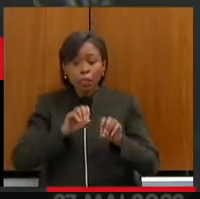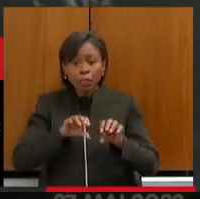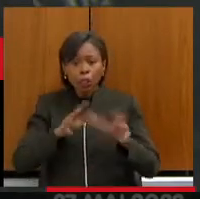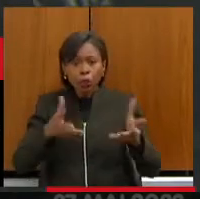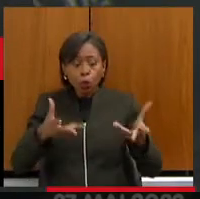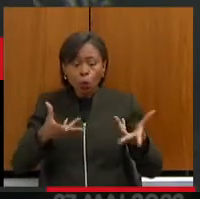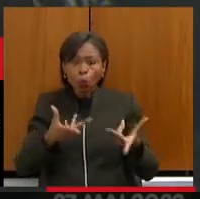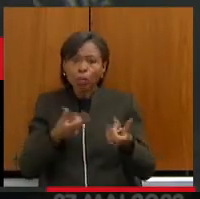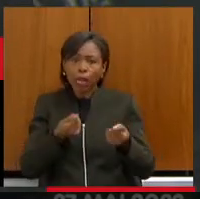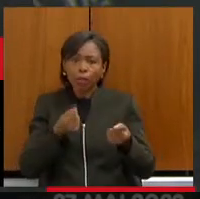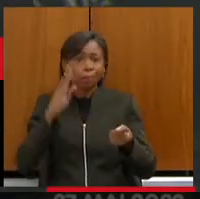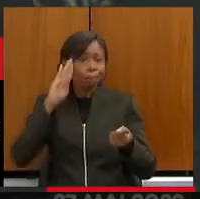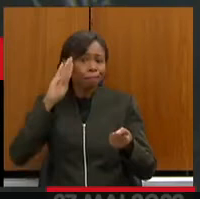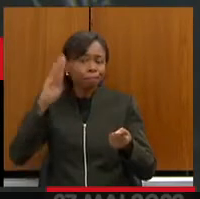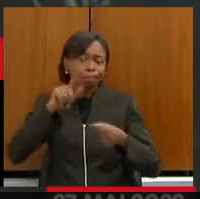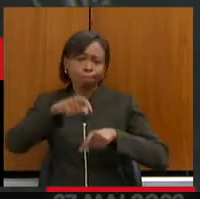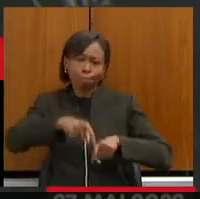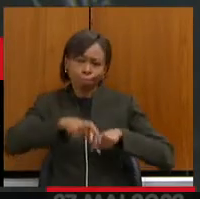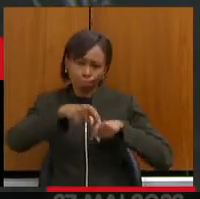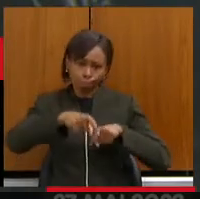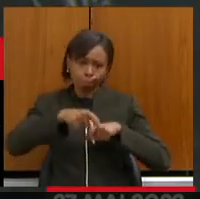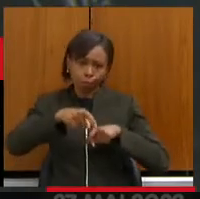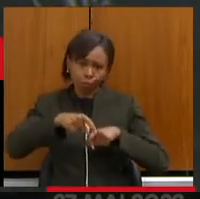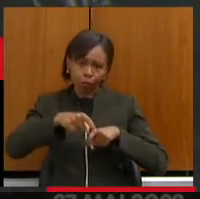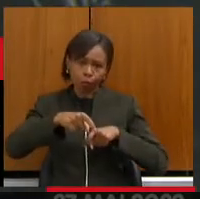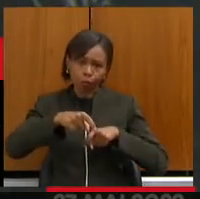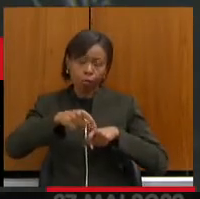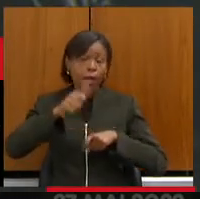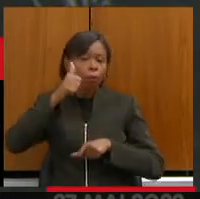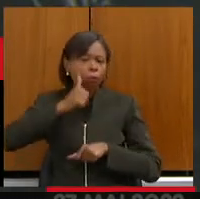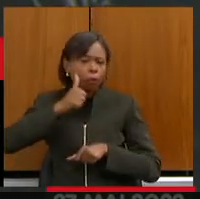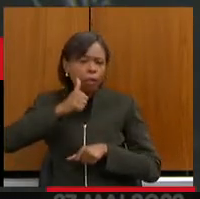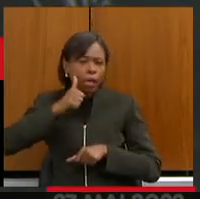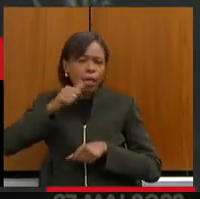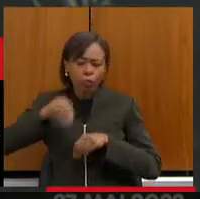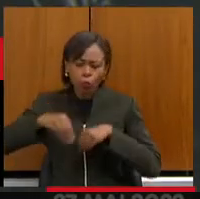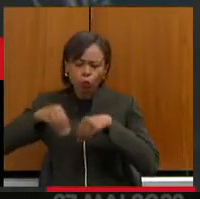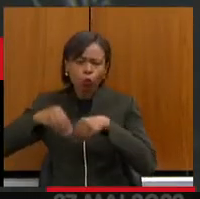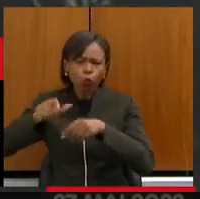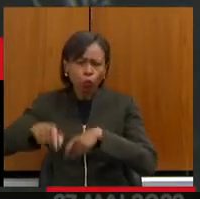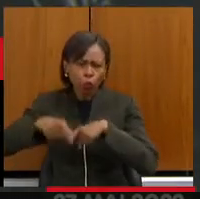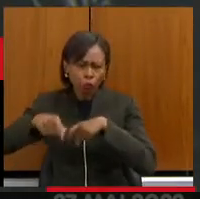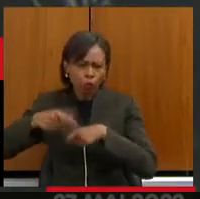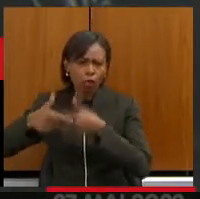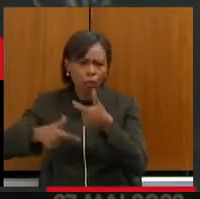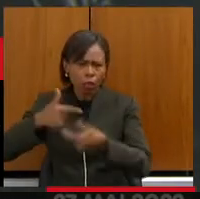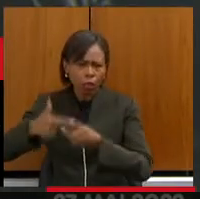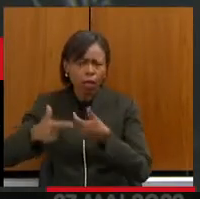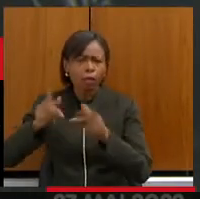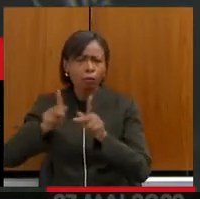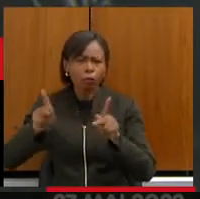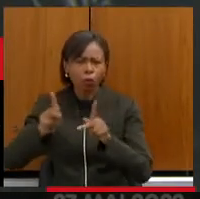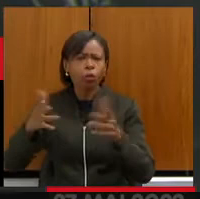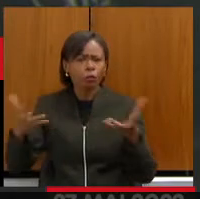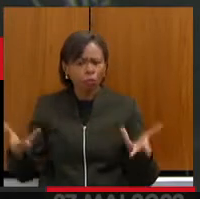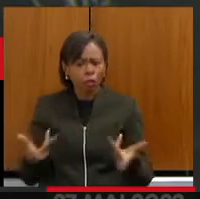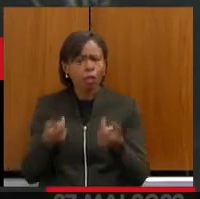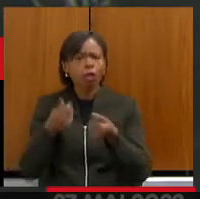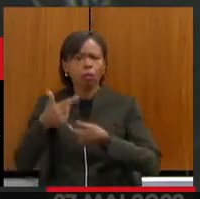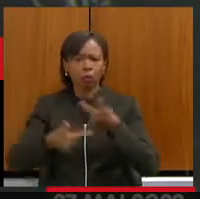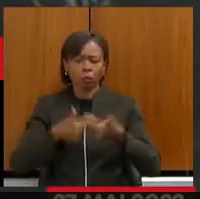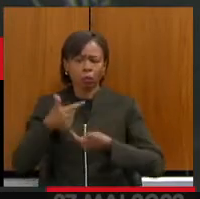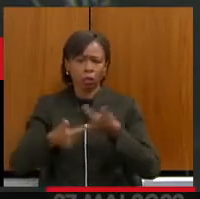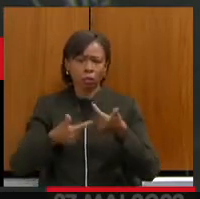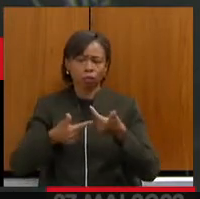EA melhoria das condições de trabalho das trabalhadoras rurais e das professoras o fomento das discussões